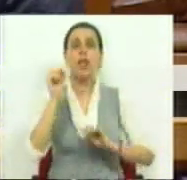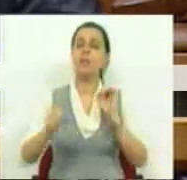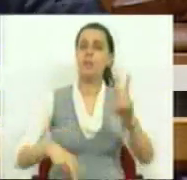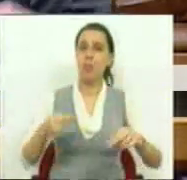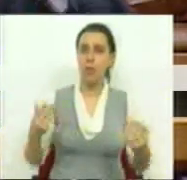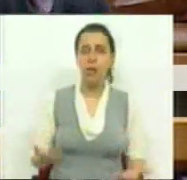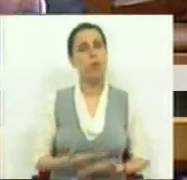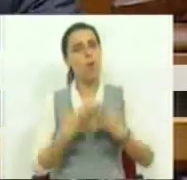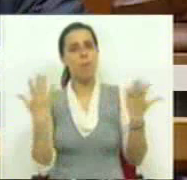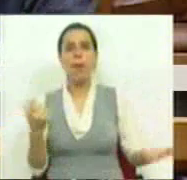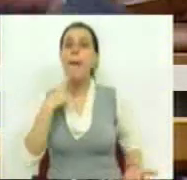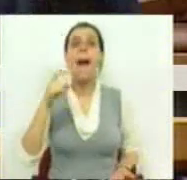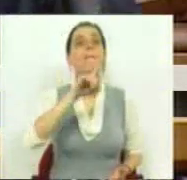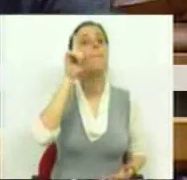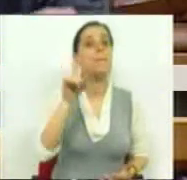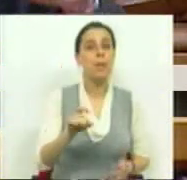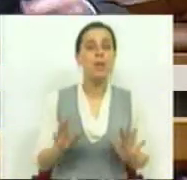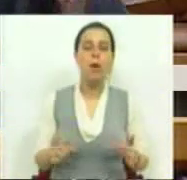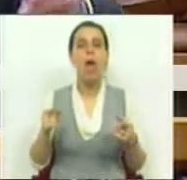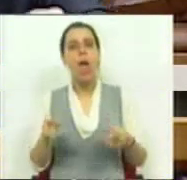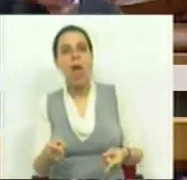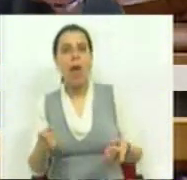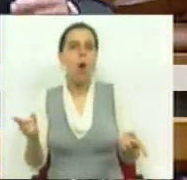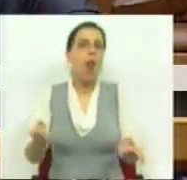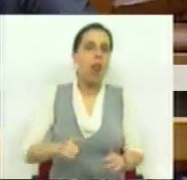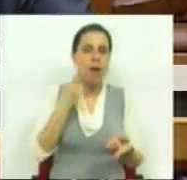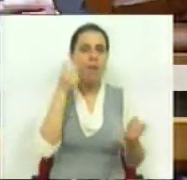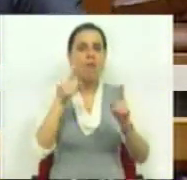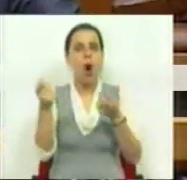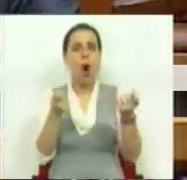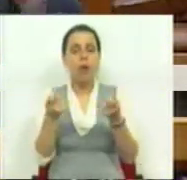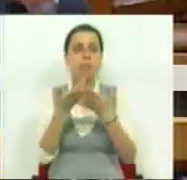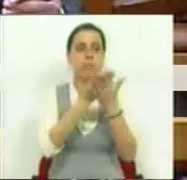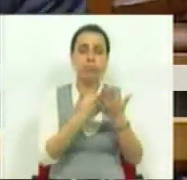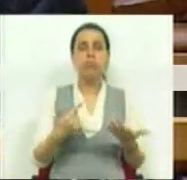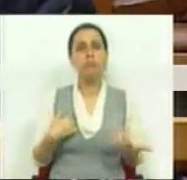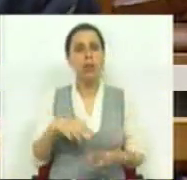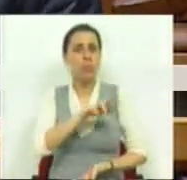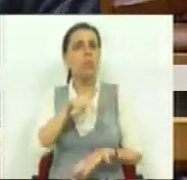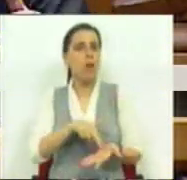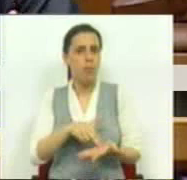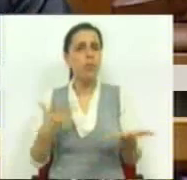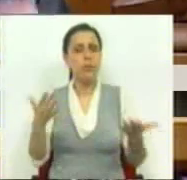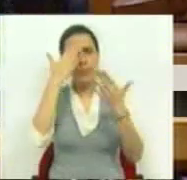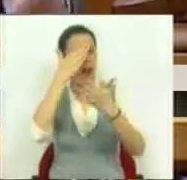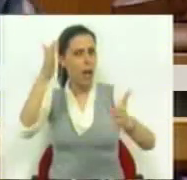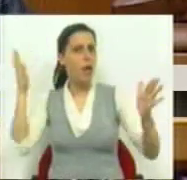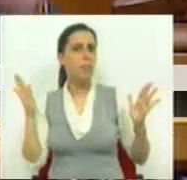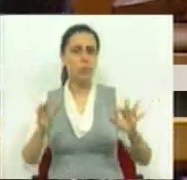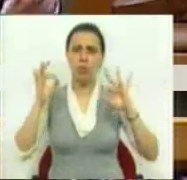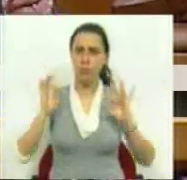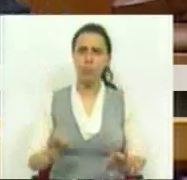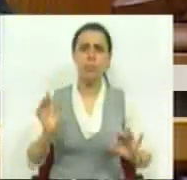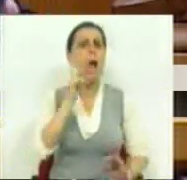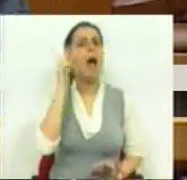moderno. Portanto, à pergunta, é ou não necessária uma reorganização administrativa? Nós temos uma posição de abertura